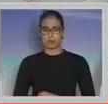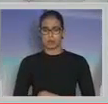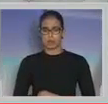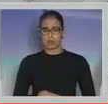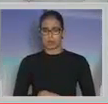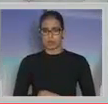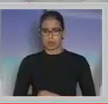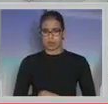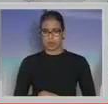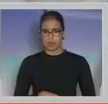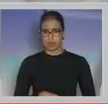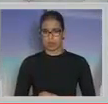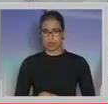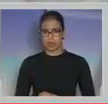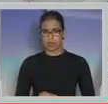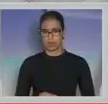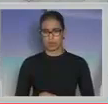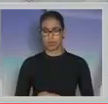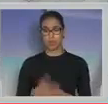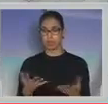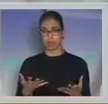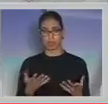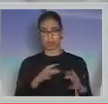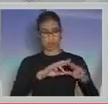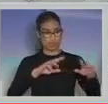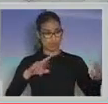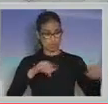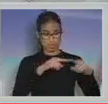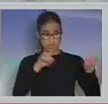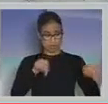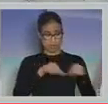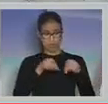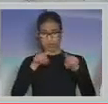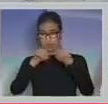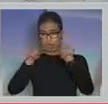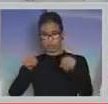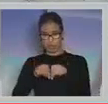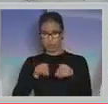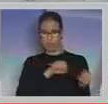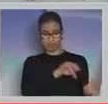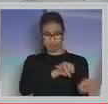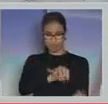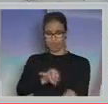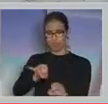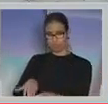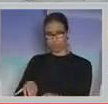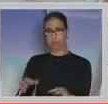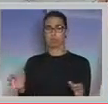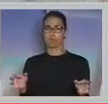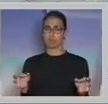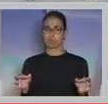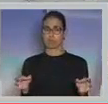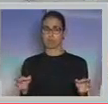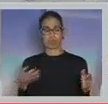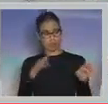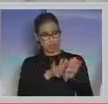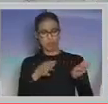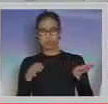atendimento da demanda estão desmontando todo um aparato pedagógico para